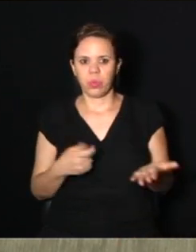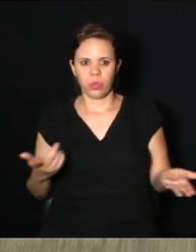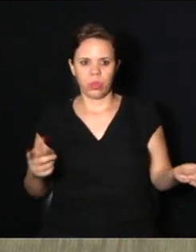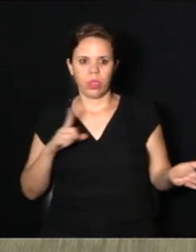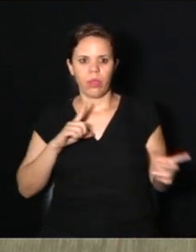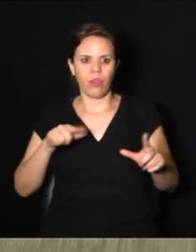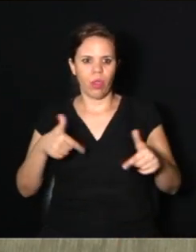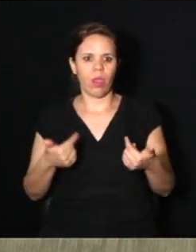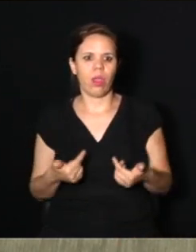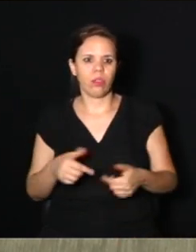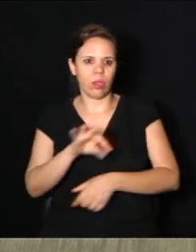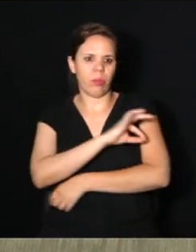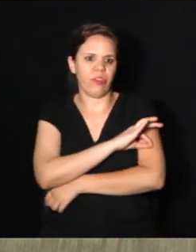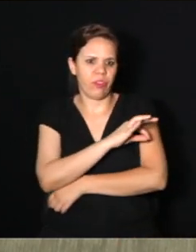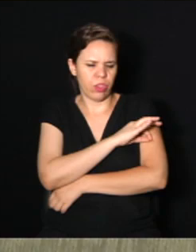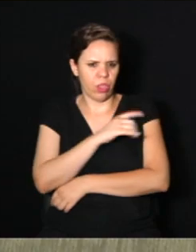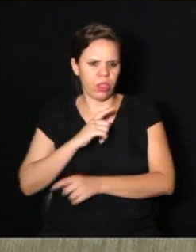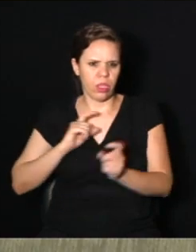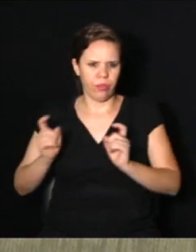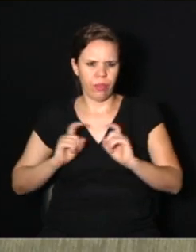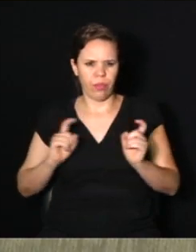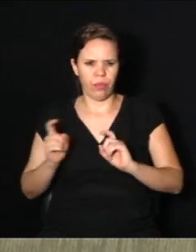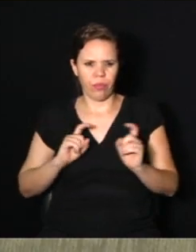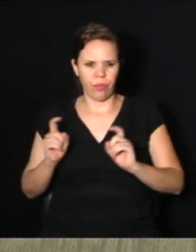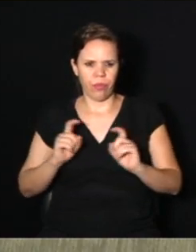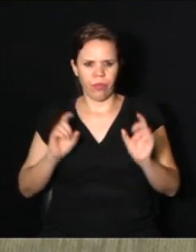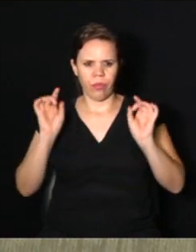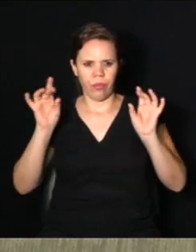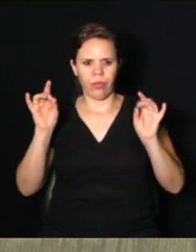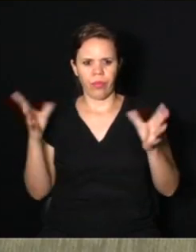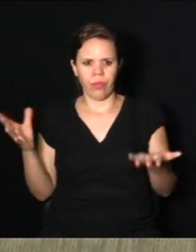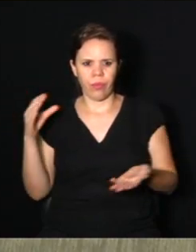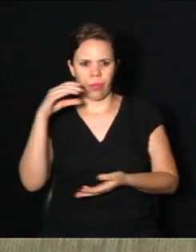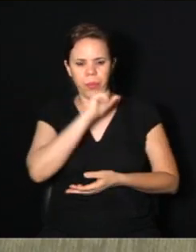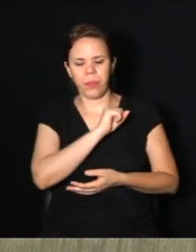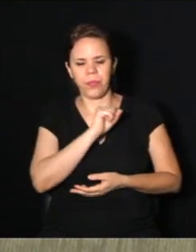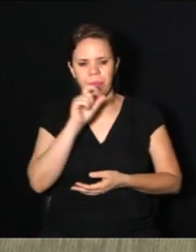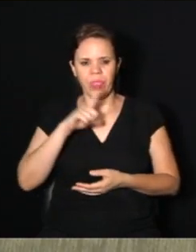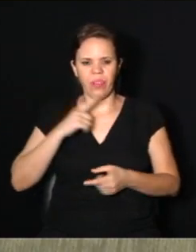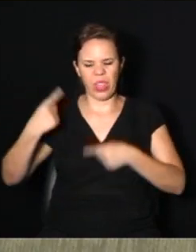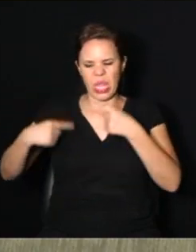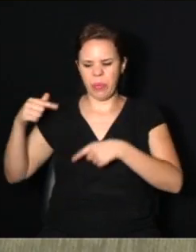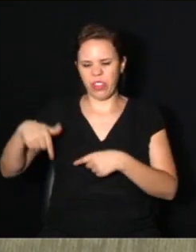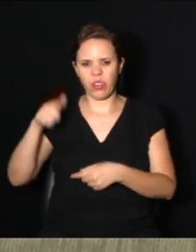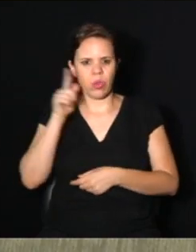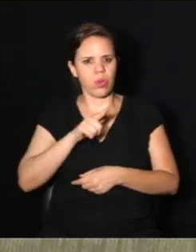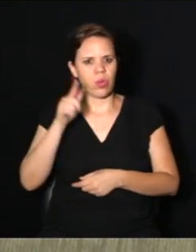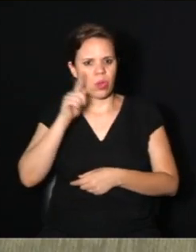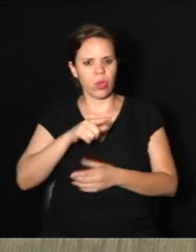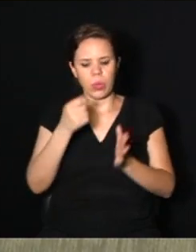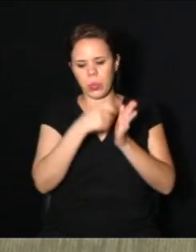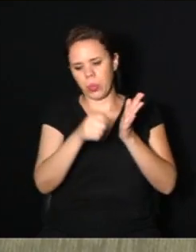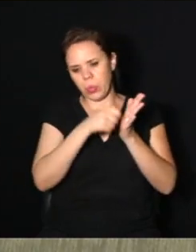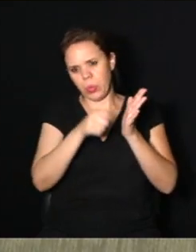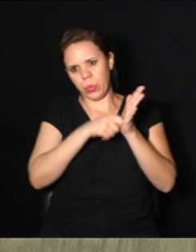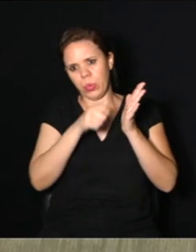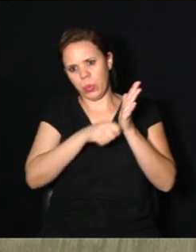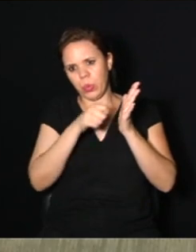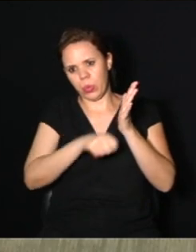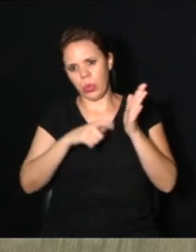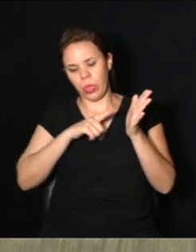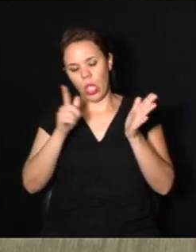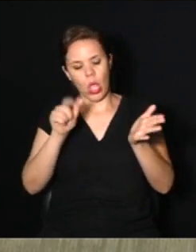ato na prefeitura, foi chamada a reunião extraordinária, fizemos o debate aqui, conseguimos por escrito, existe